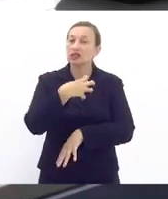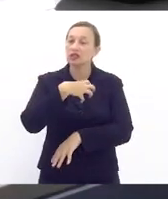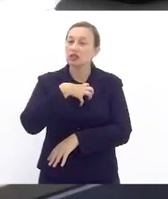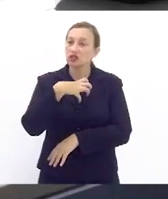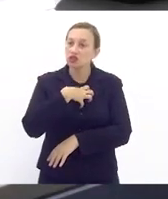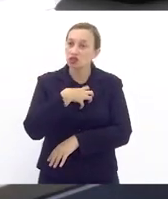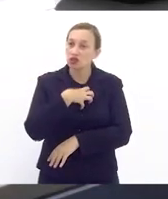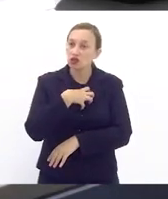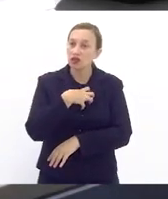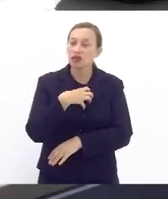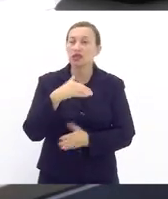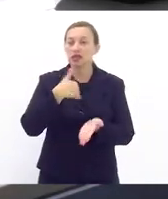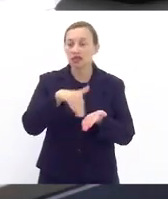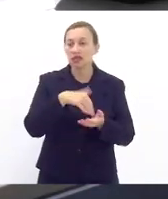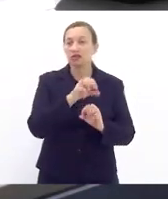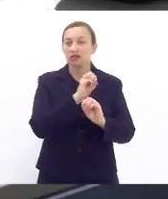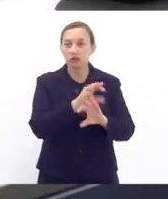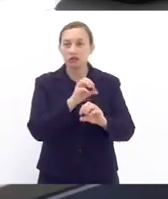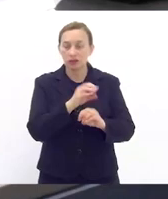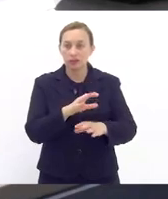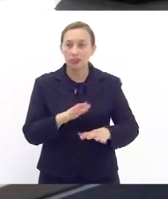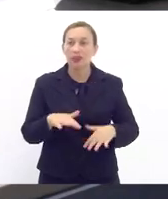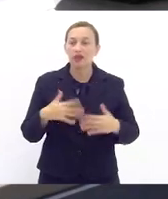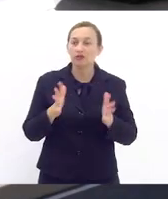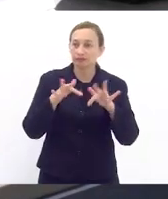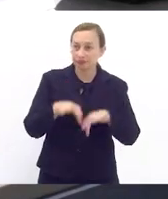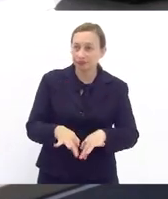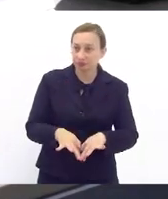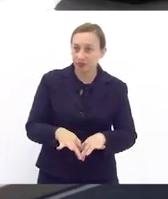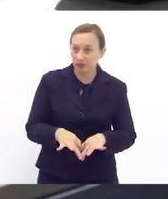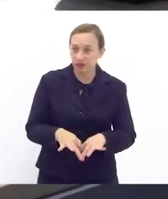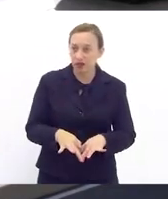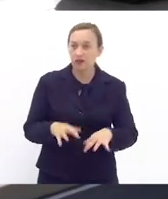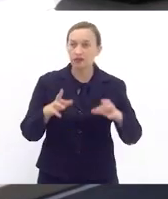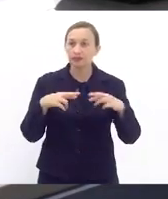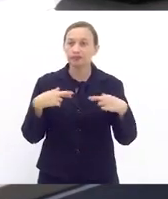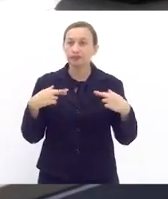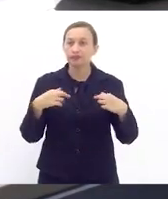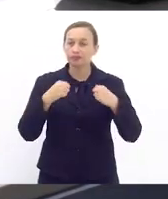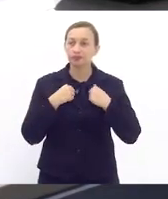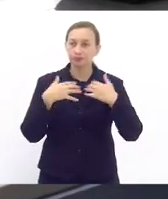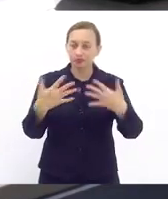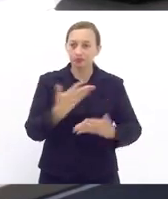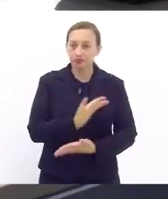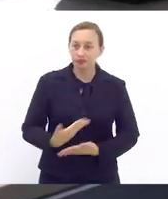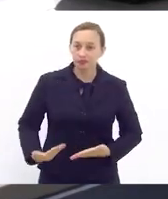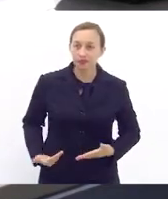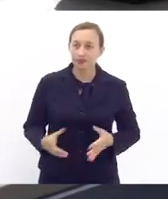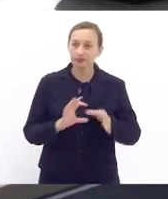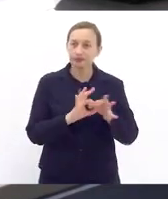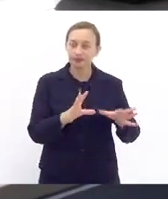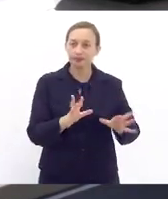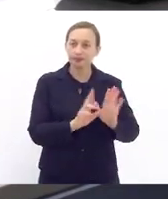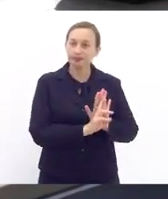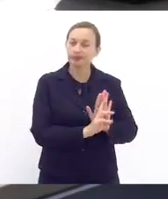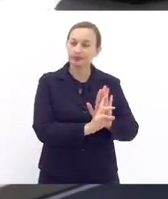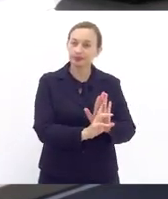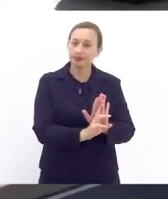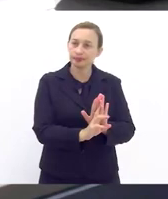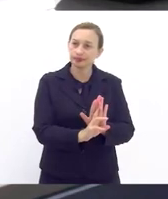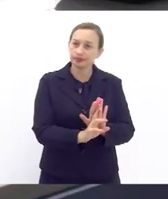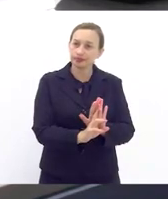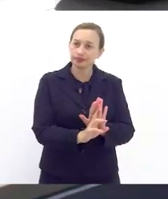a Secretaria Estadual de Educação para concluir a nossa audiência eu vou passar então para nossa representação